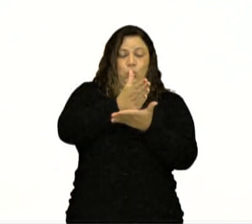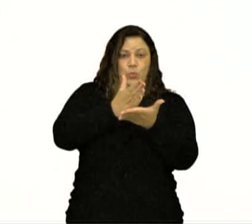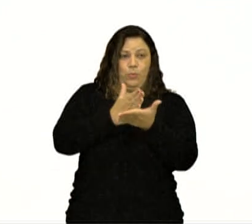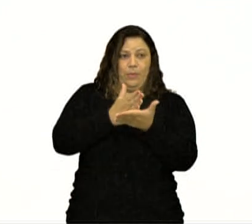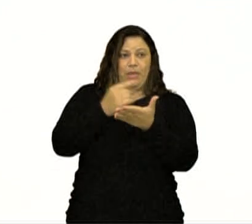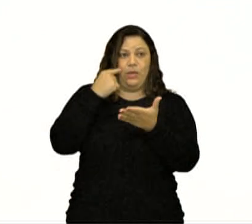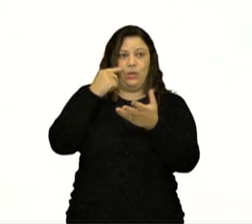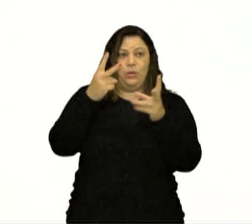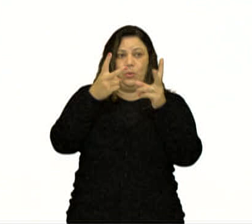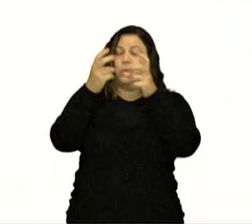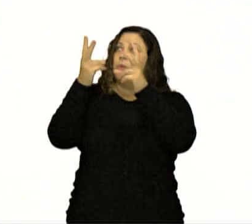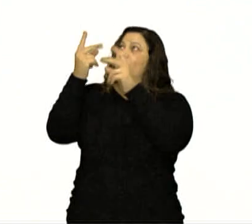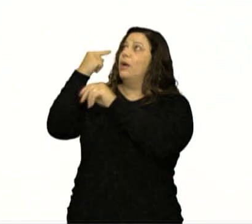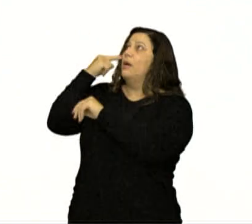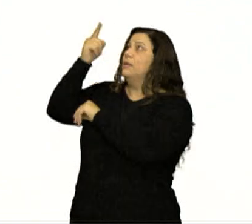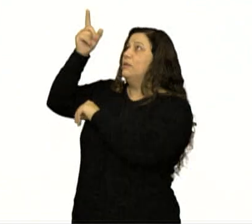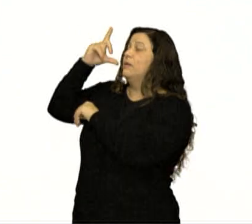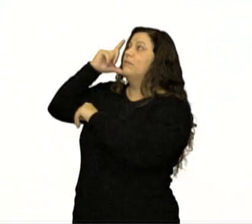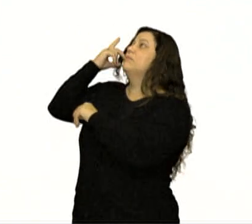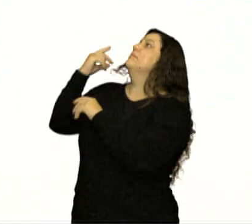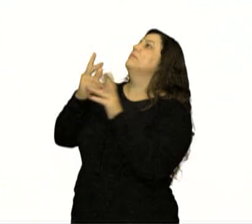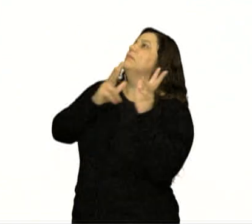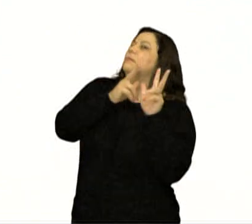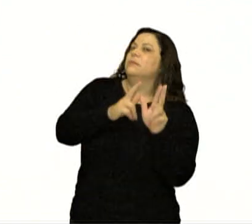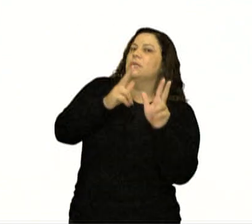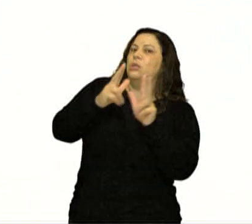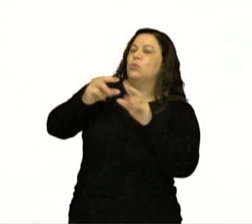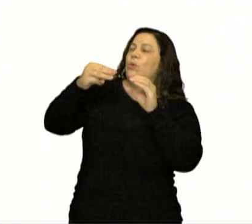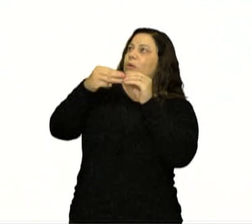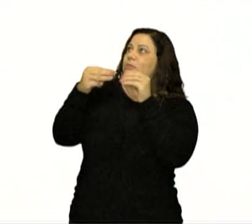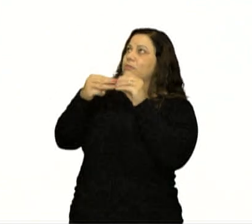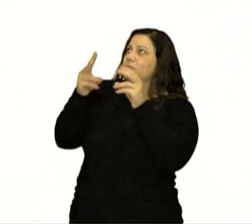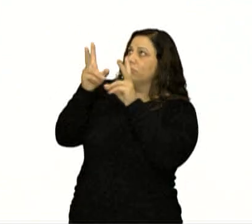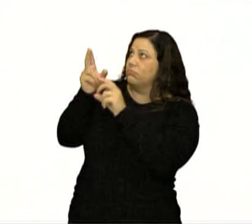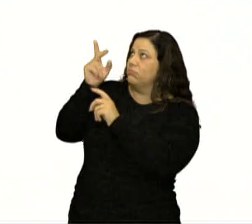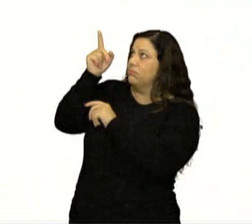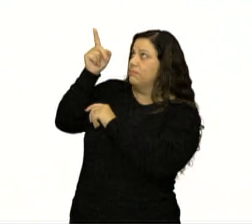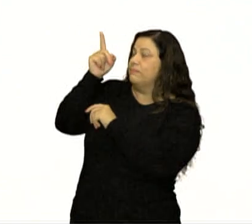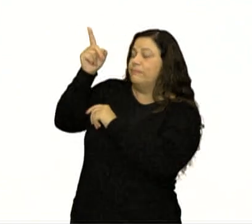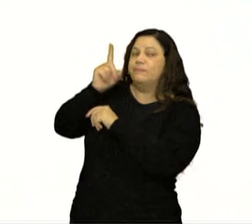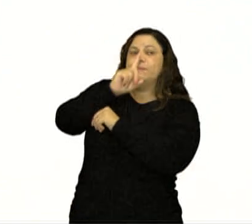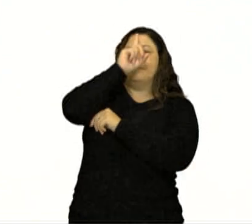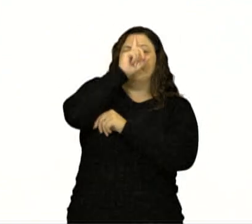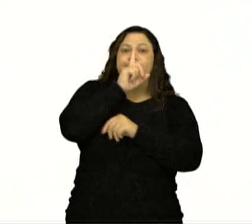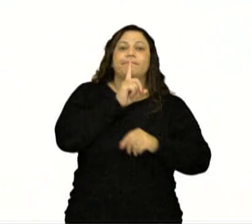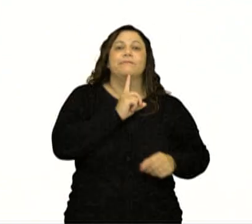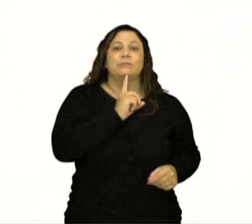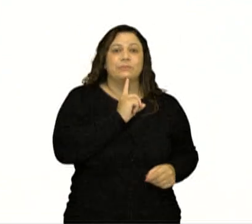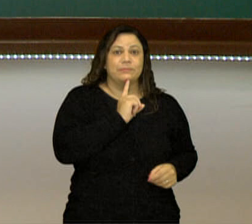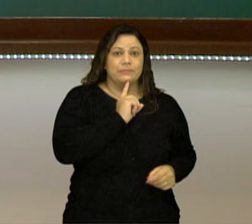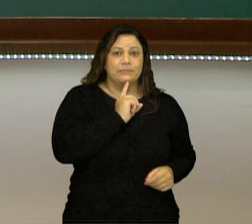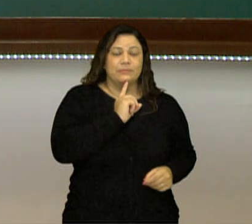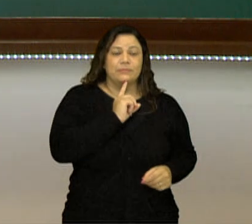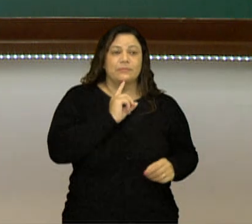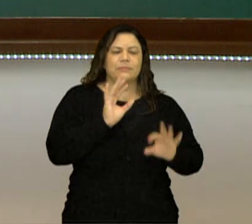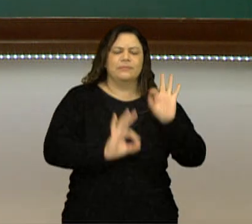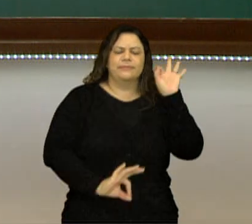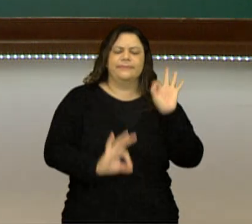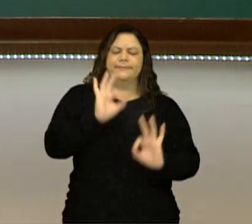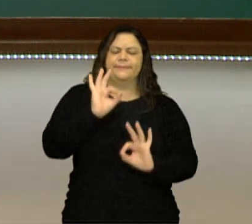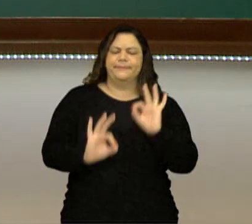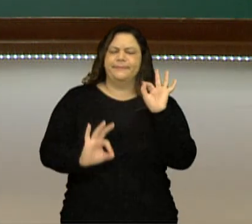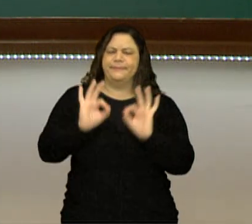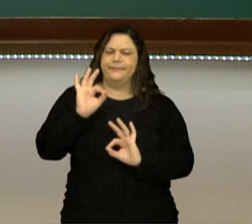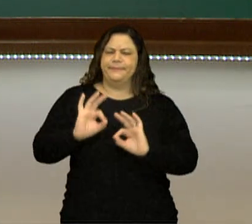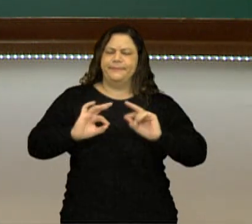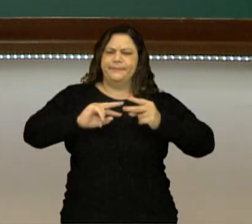mesmo processo, idêntico, né? Formando ali, né, após o fuso mitótico, que está organizando em amarelinho ali, e a organização desses